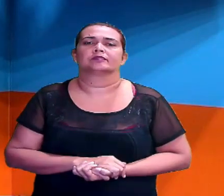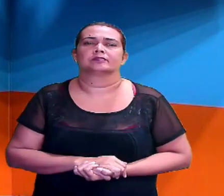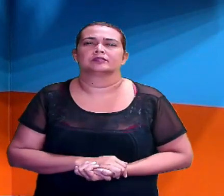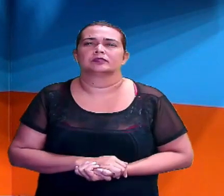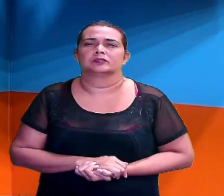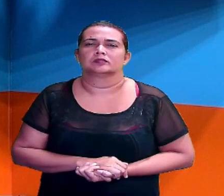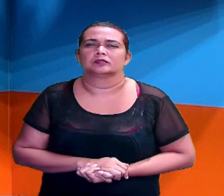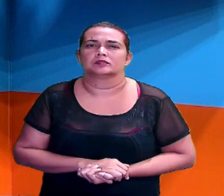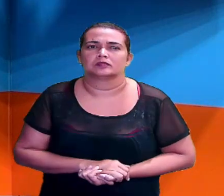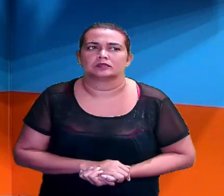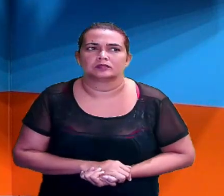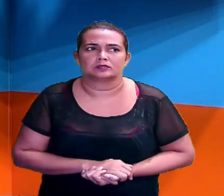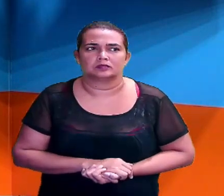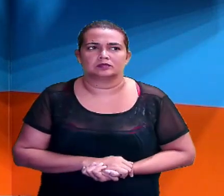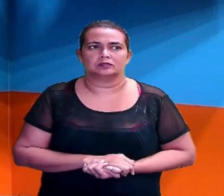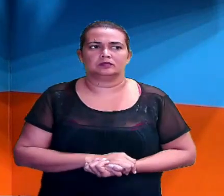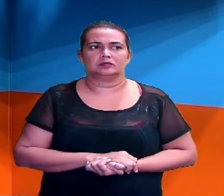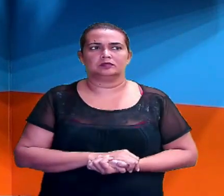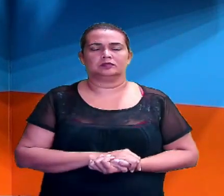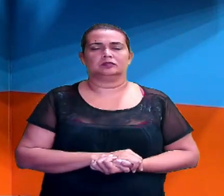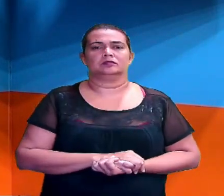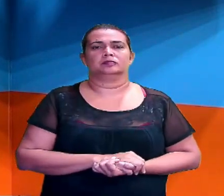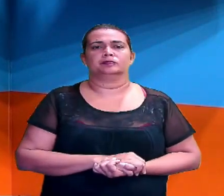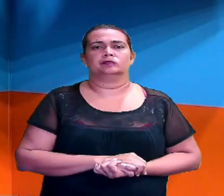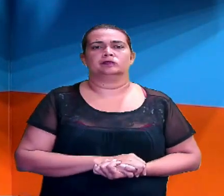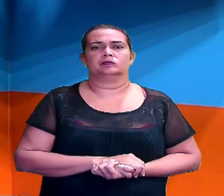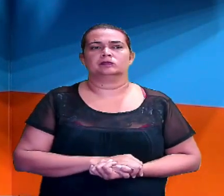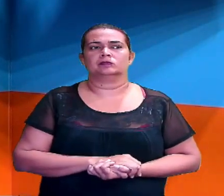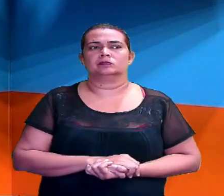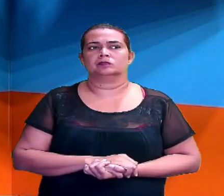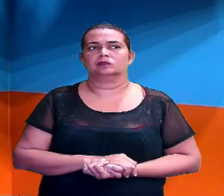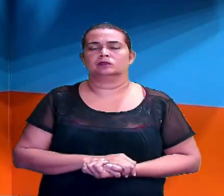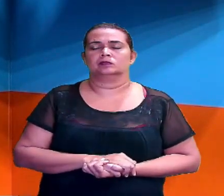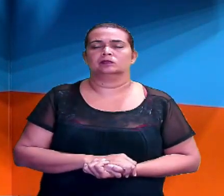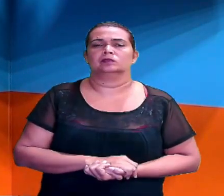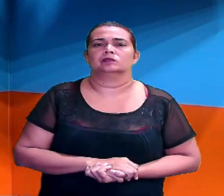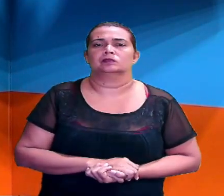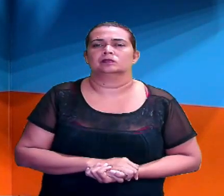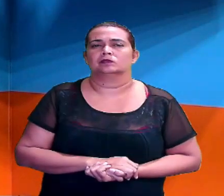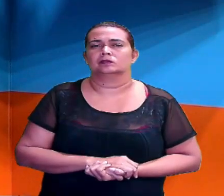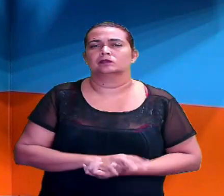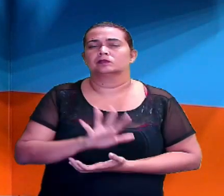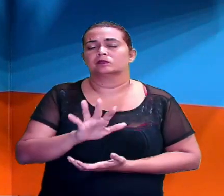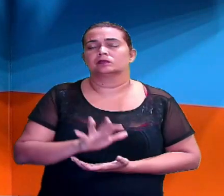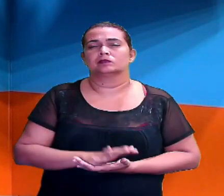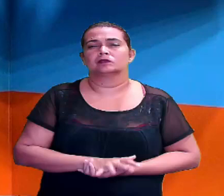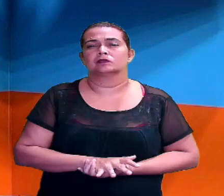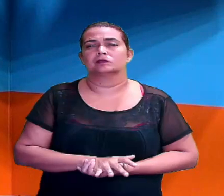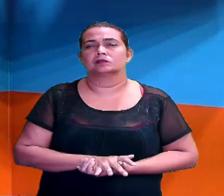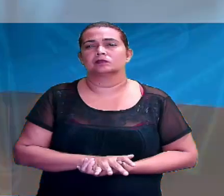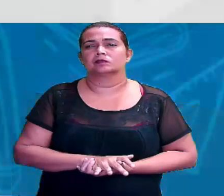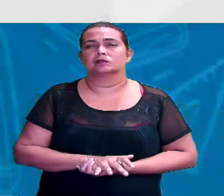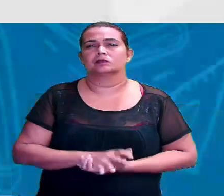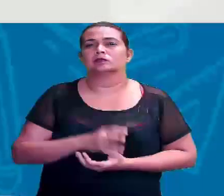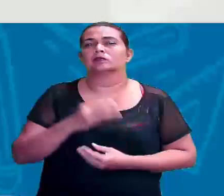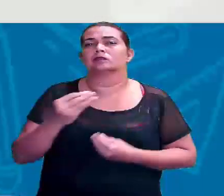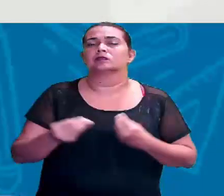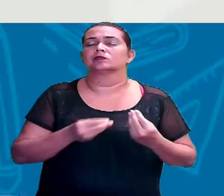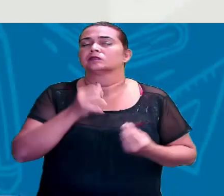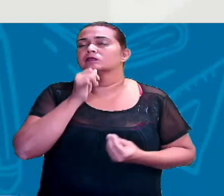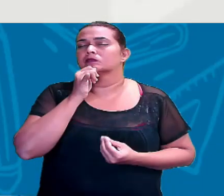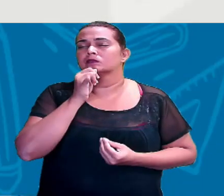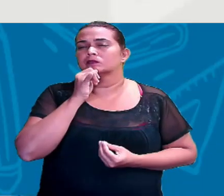Então, uma situação que retrata isso que eu estou falando e que envolve o Brasil